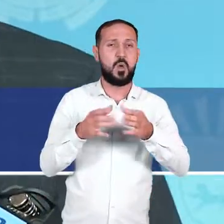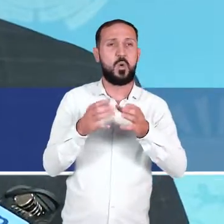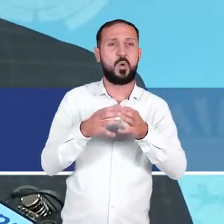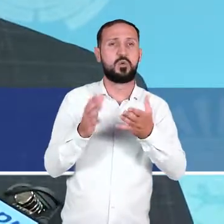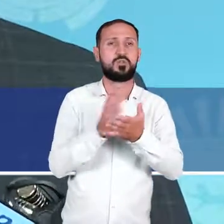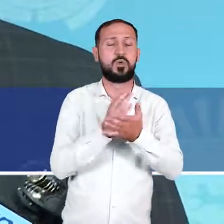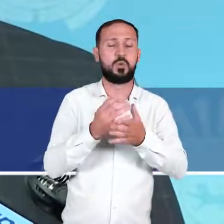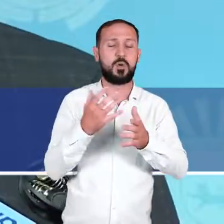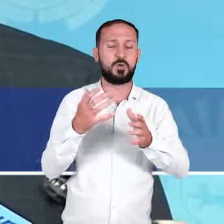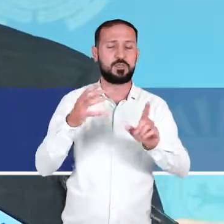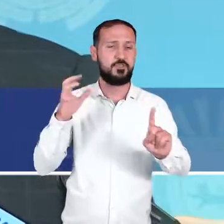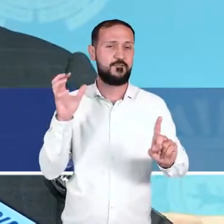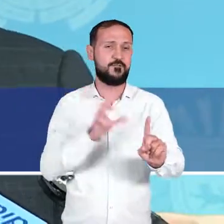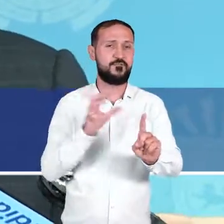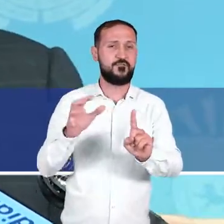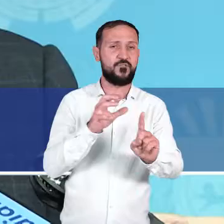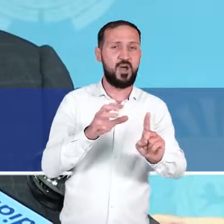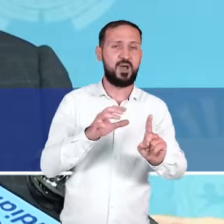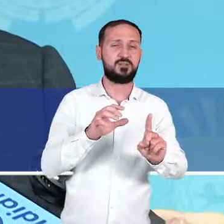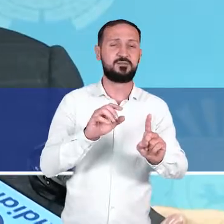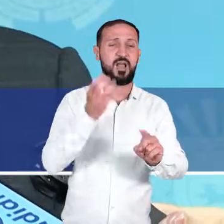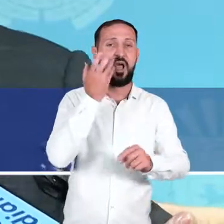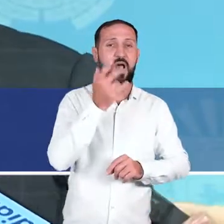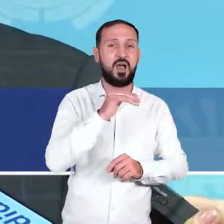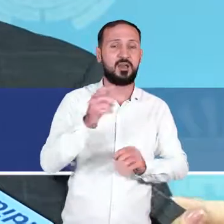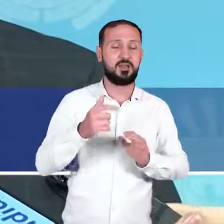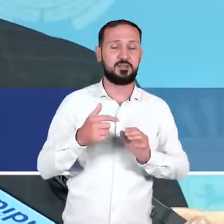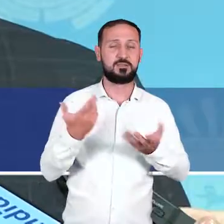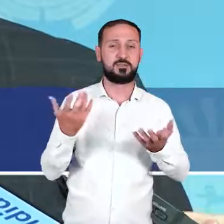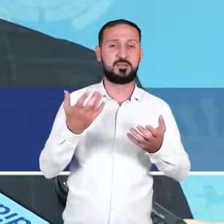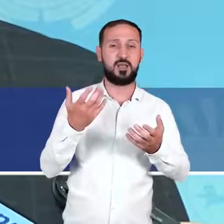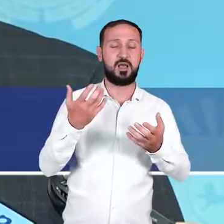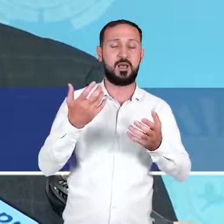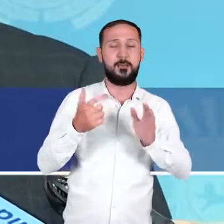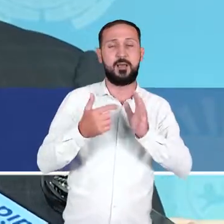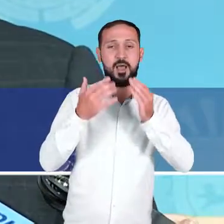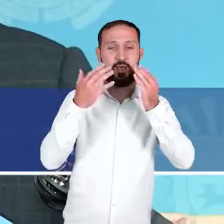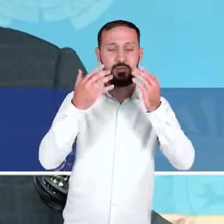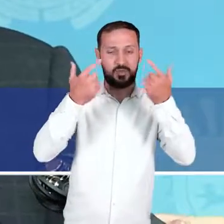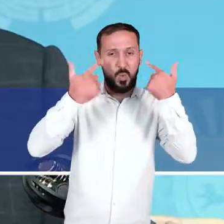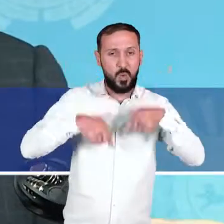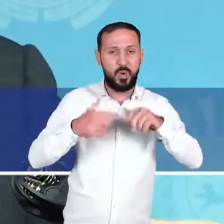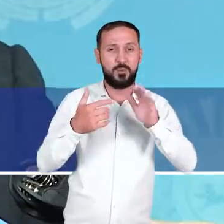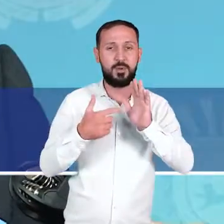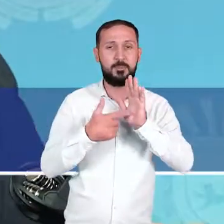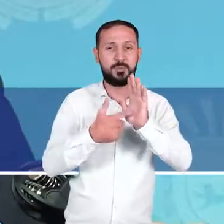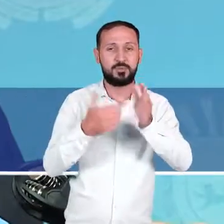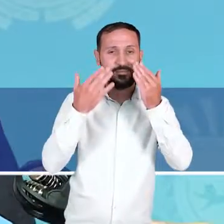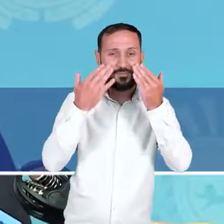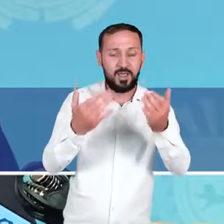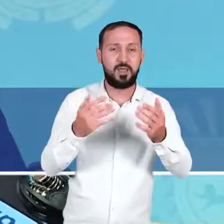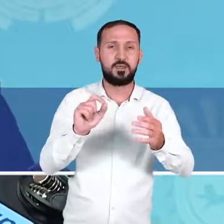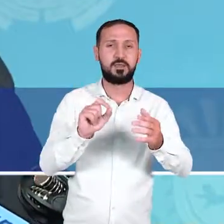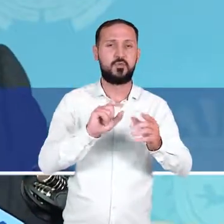movimentos que levam a criança a se expor sexualmente dentro de uma repartição pública que é voltada para o